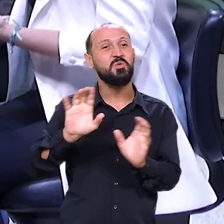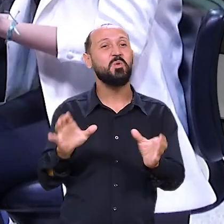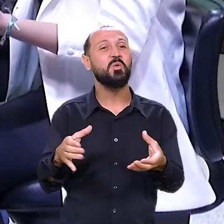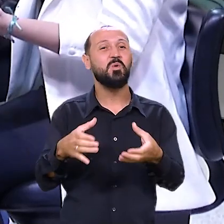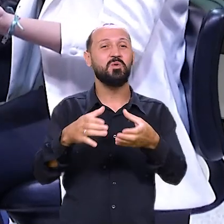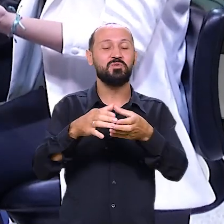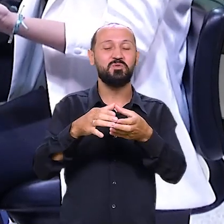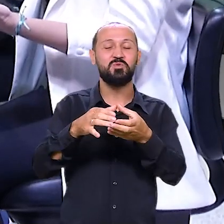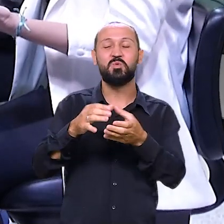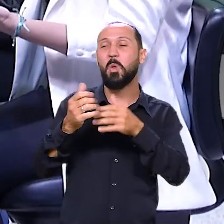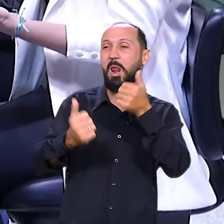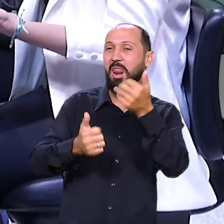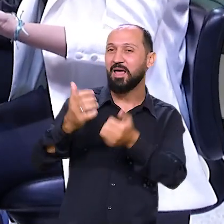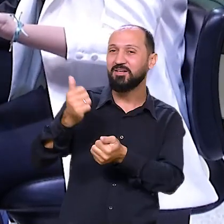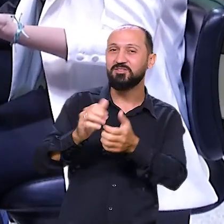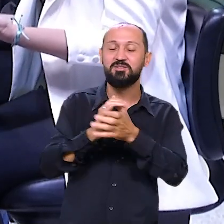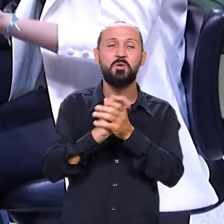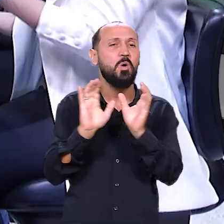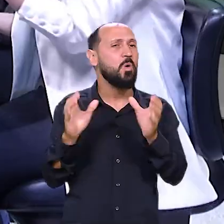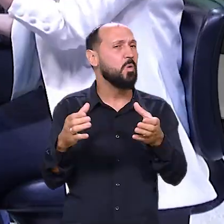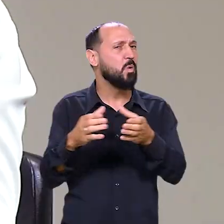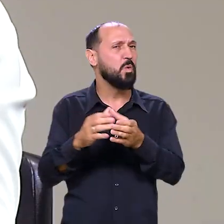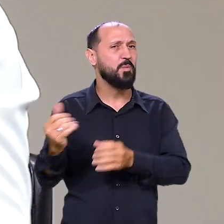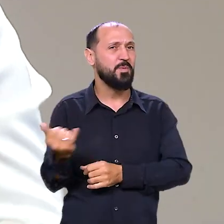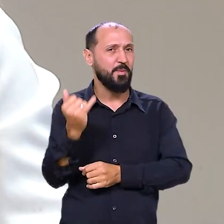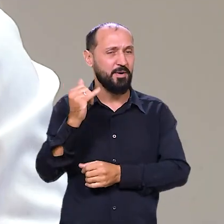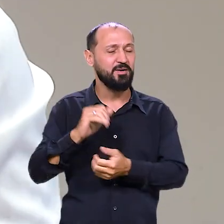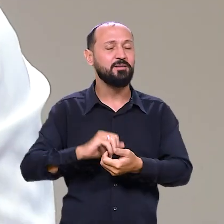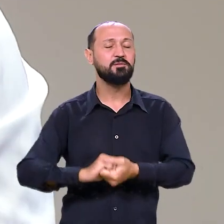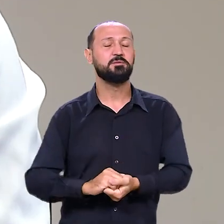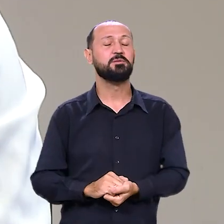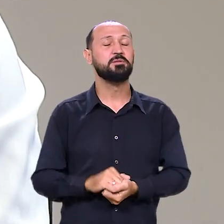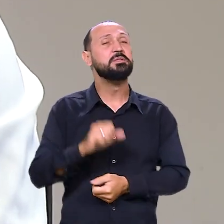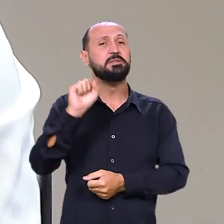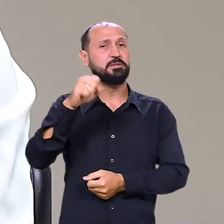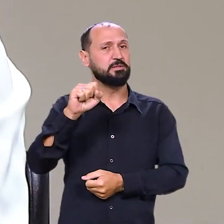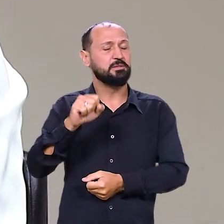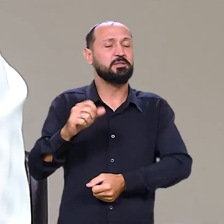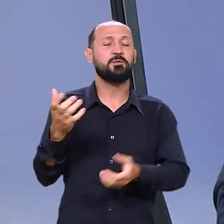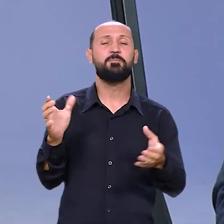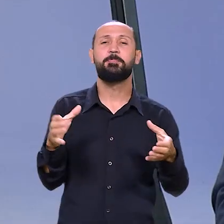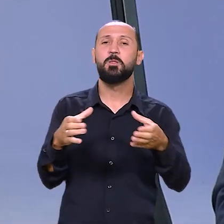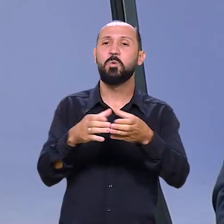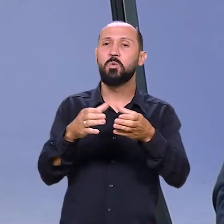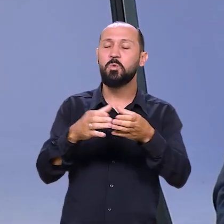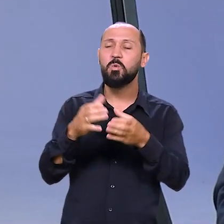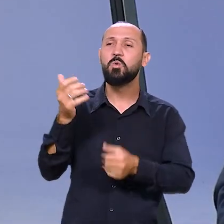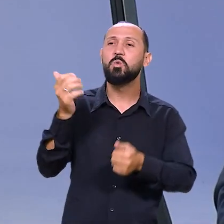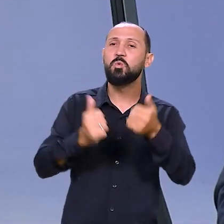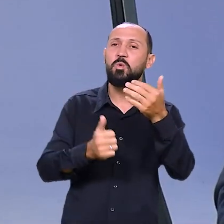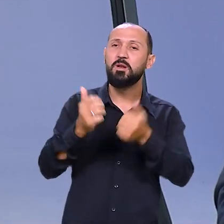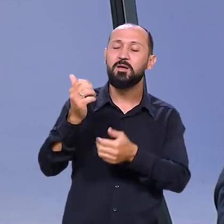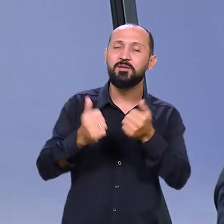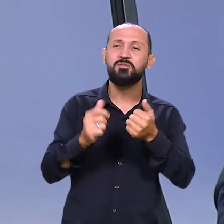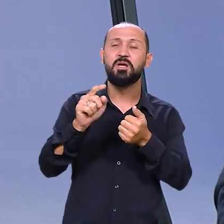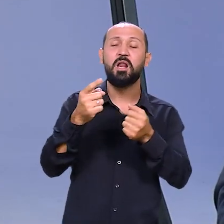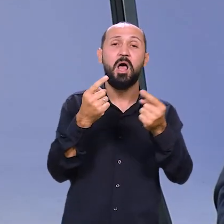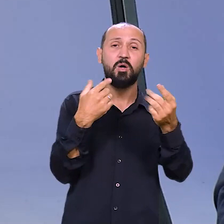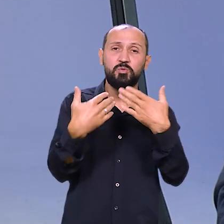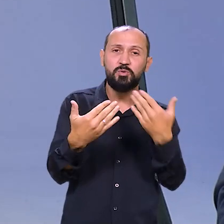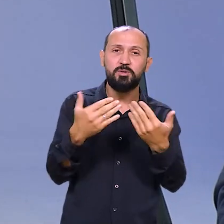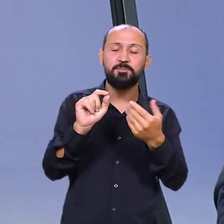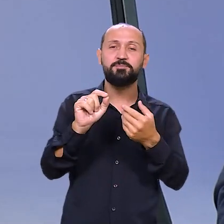que é a Frente Parlamentar do Leite, né, que é uma frente muito importante. Com certeza. A Frente Parlamentar do Leite,